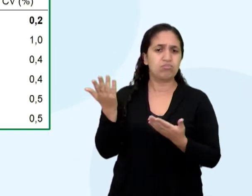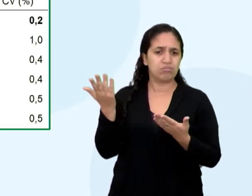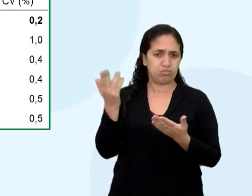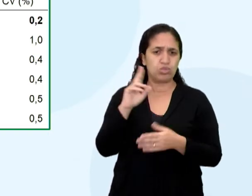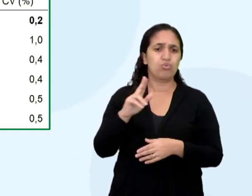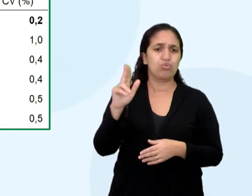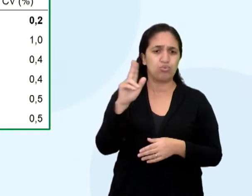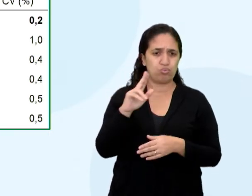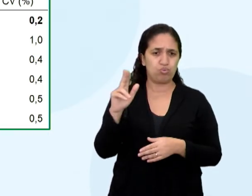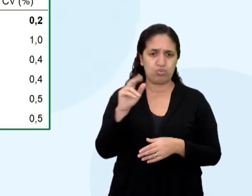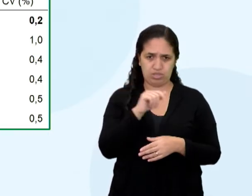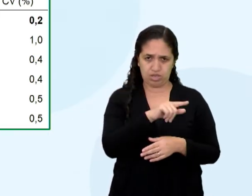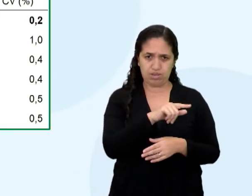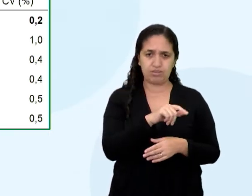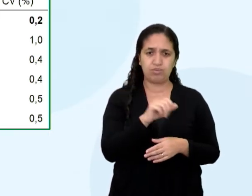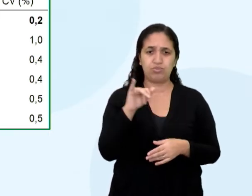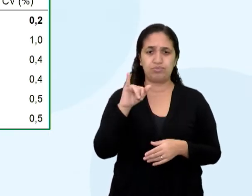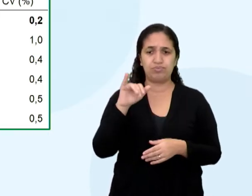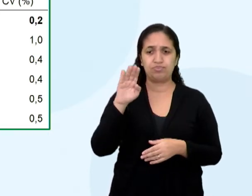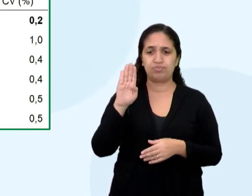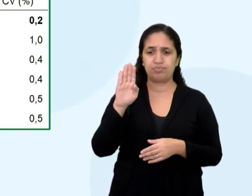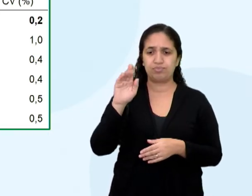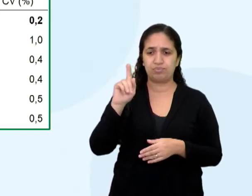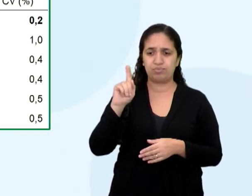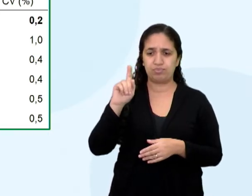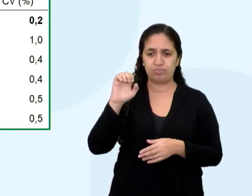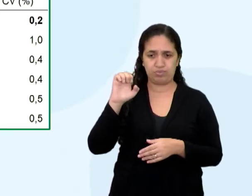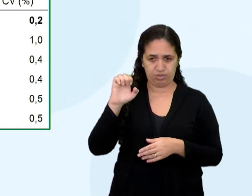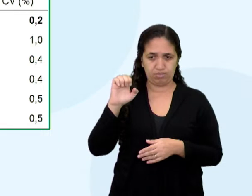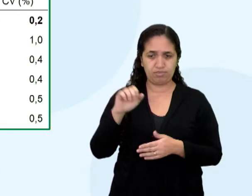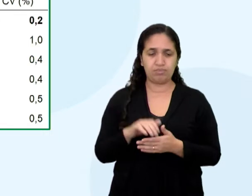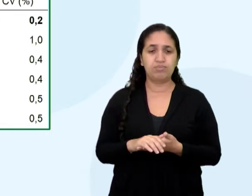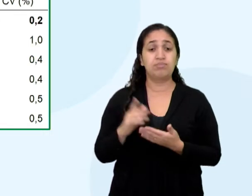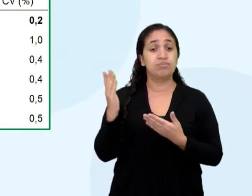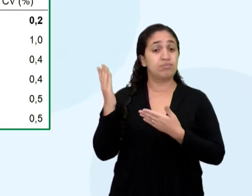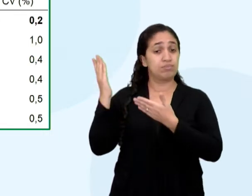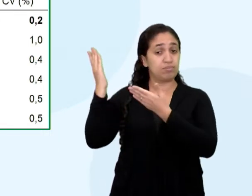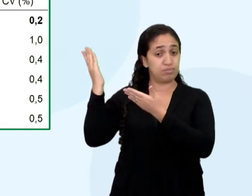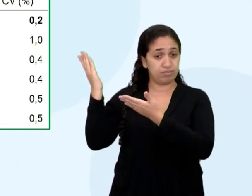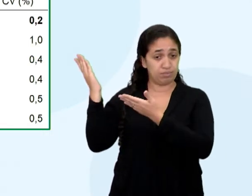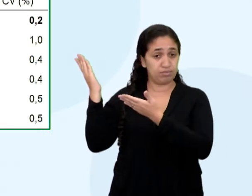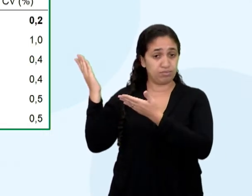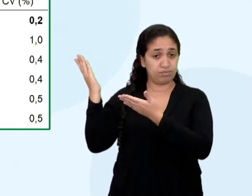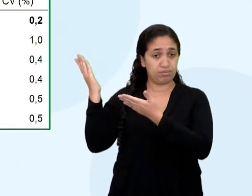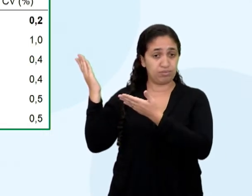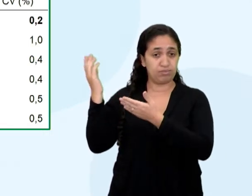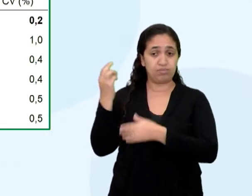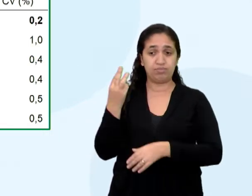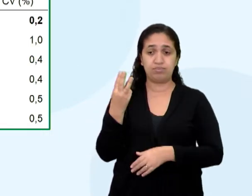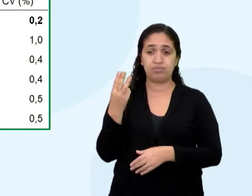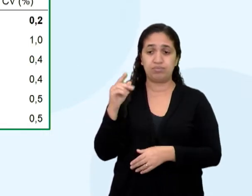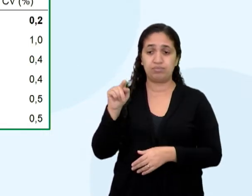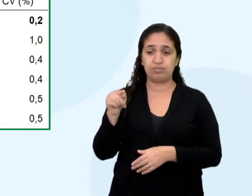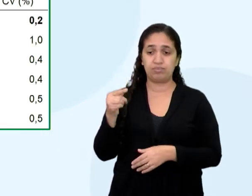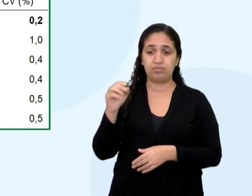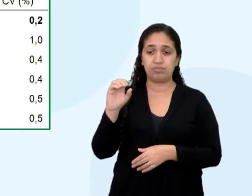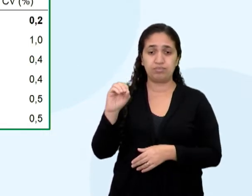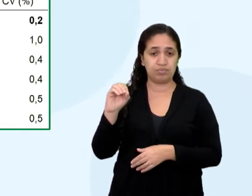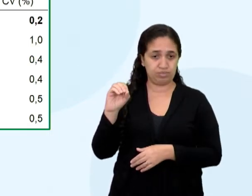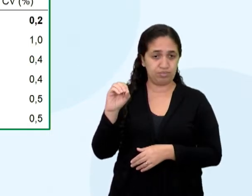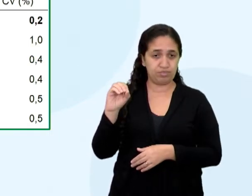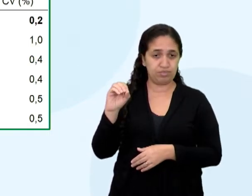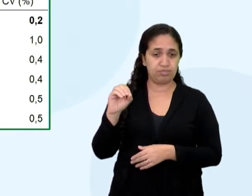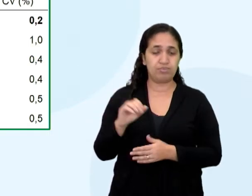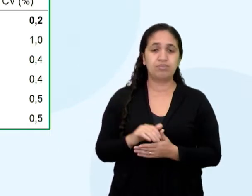encontra lá no site do IBGE, tá ok? Então temos uma tabela, né? Essa é a tabela 3.0, bom, se existe a tabela